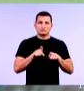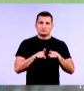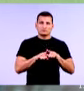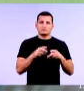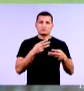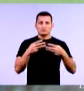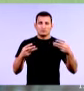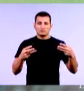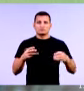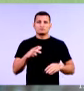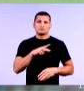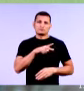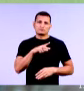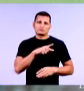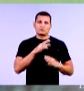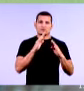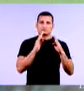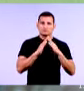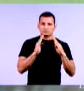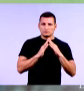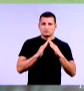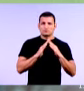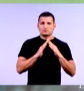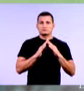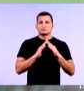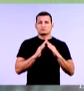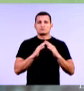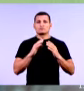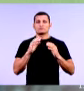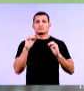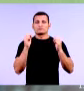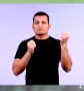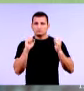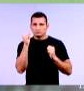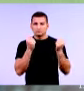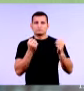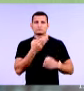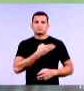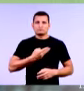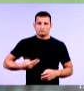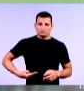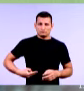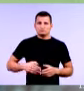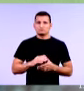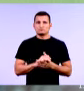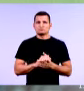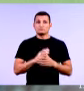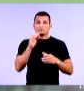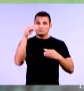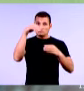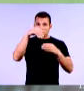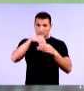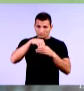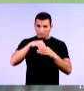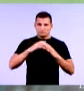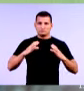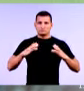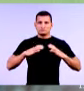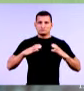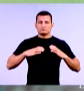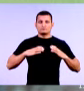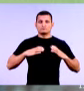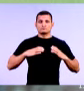privativas para residências, comércio, indústria e governo, dentro dos limites da cidade, ou seja, no município,